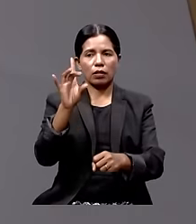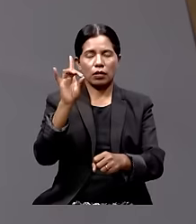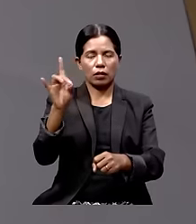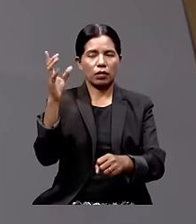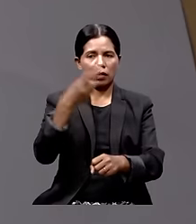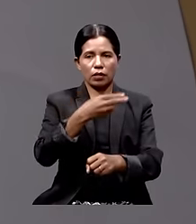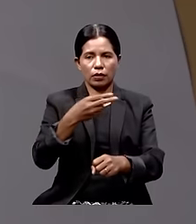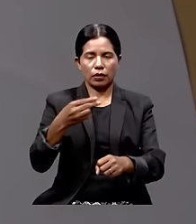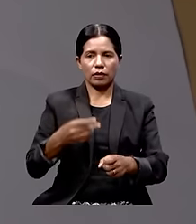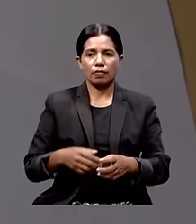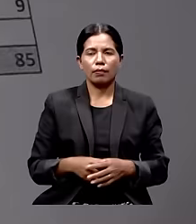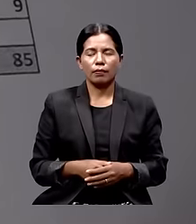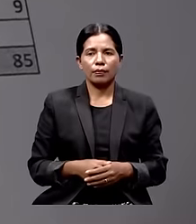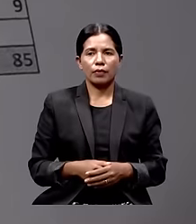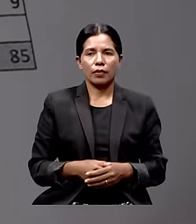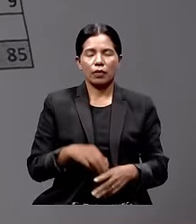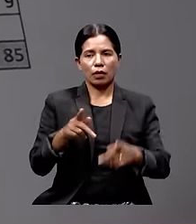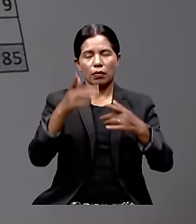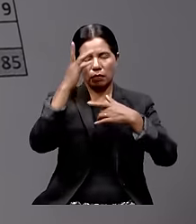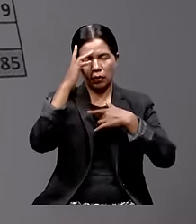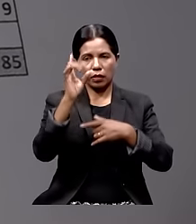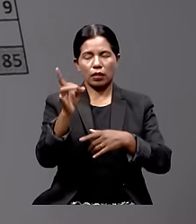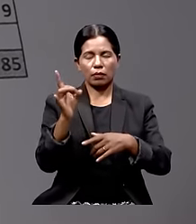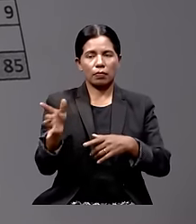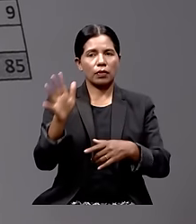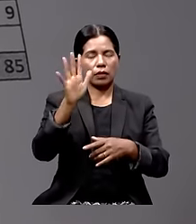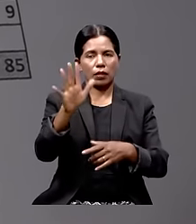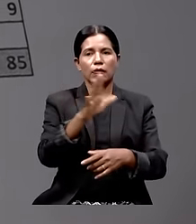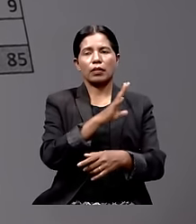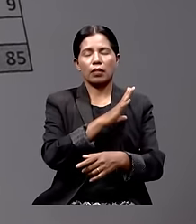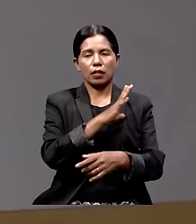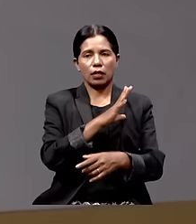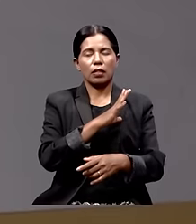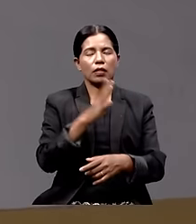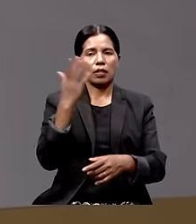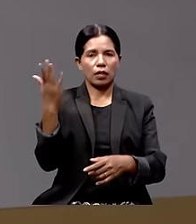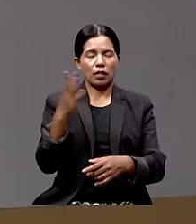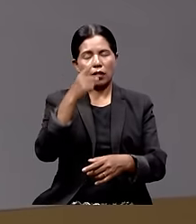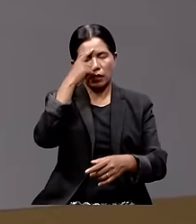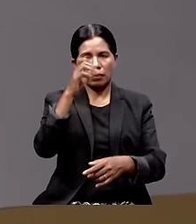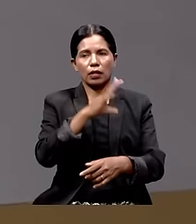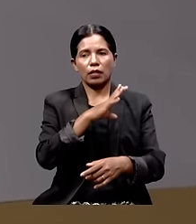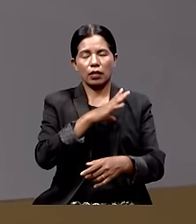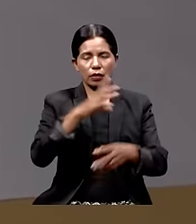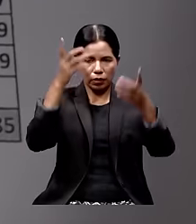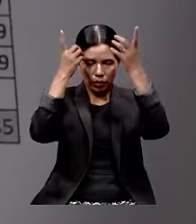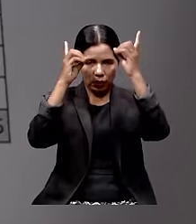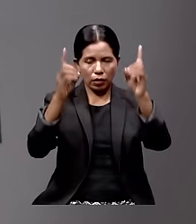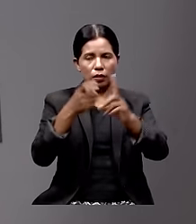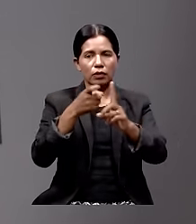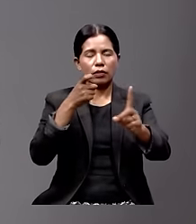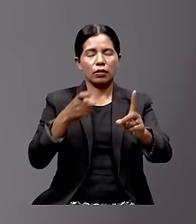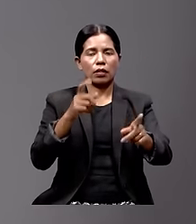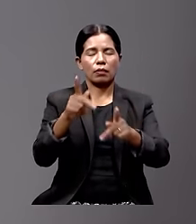iha Indonesia. Além de ne paciente walu no Lores en Lima, maksei pendente hela, tamba se heng hela decisão kusi